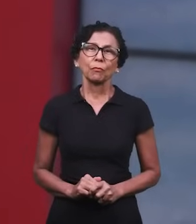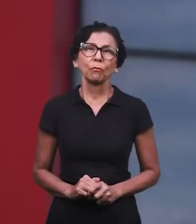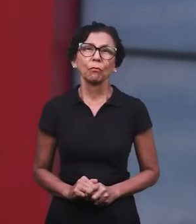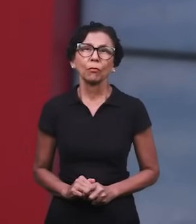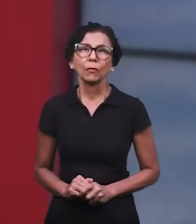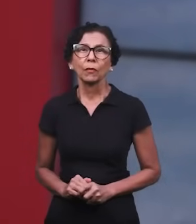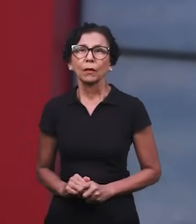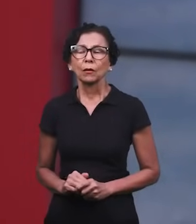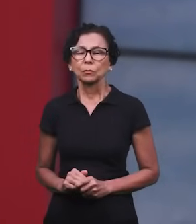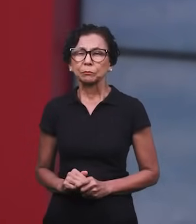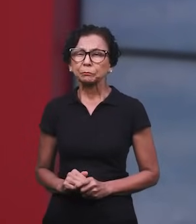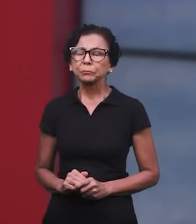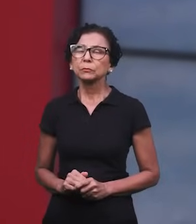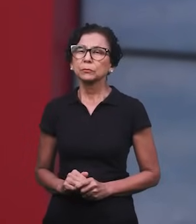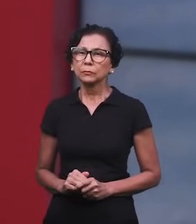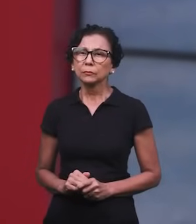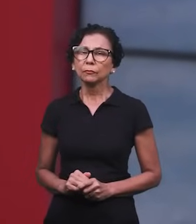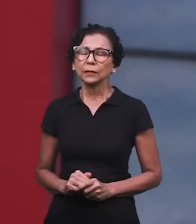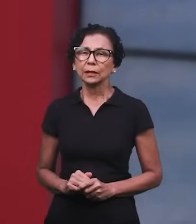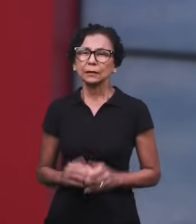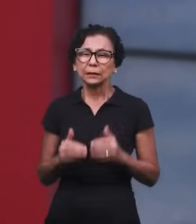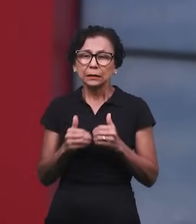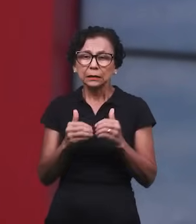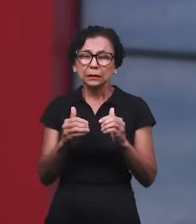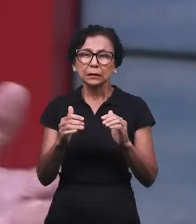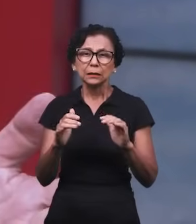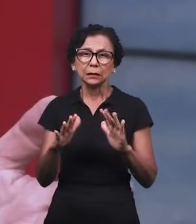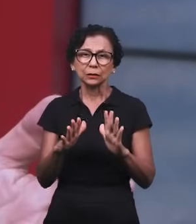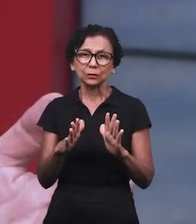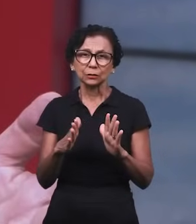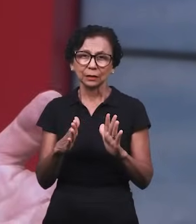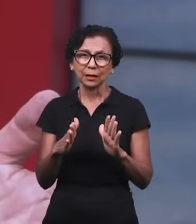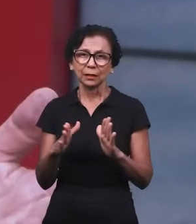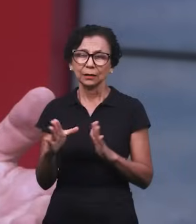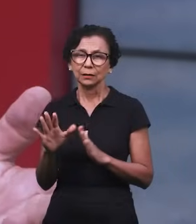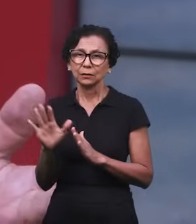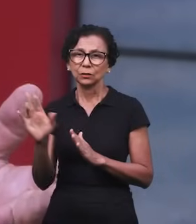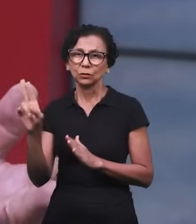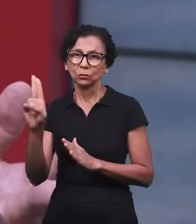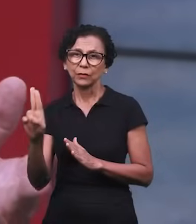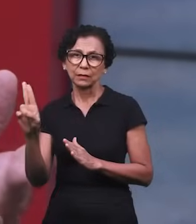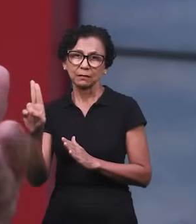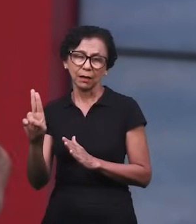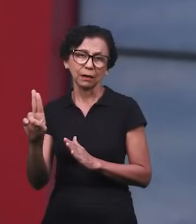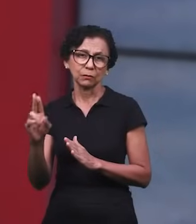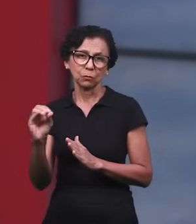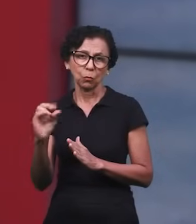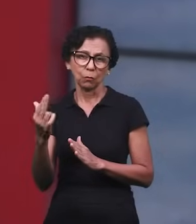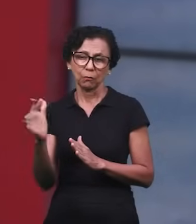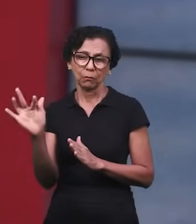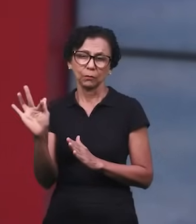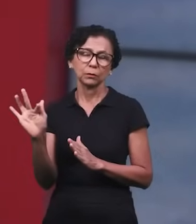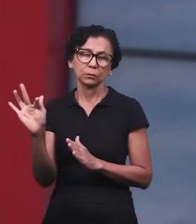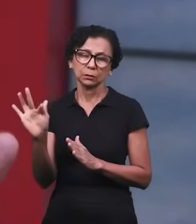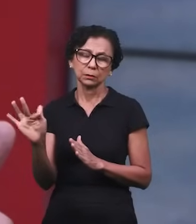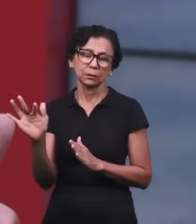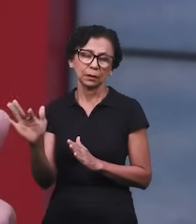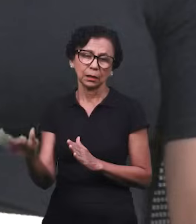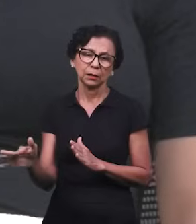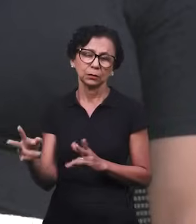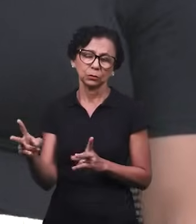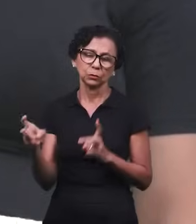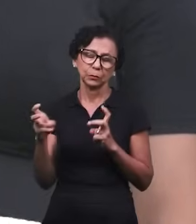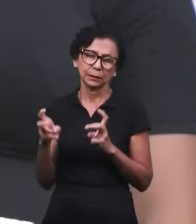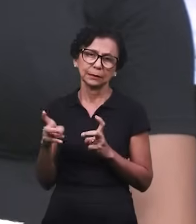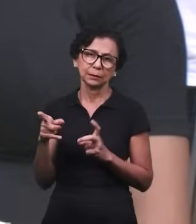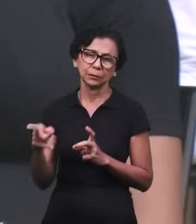ele já tem um pensamento próprio, ele começa... Porque eu entendo que esse é o papel da universidade, é ensinar o aluno a pensar